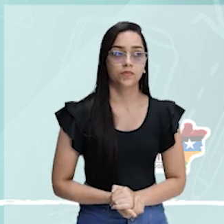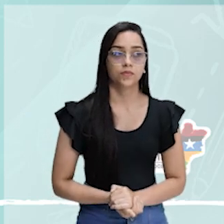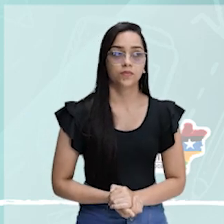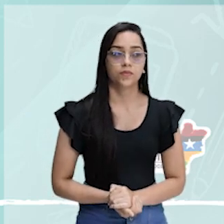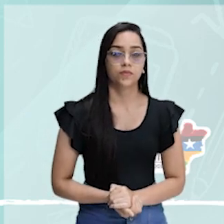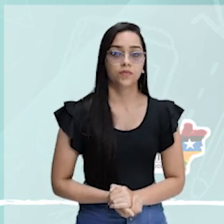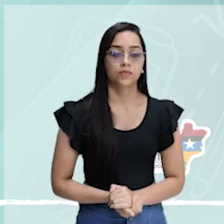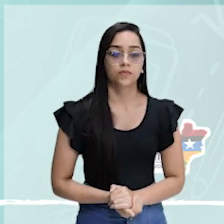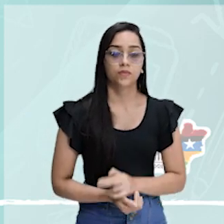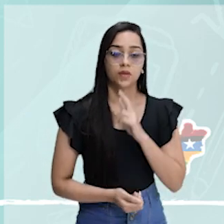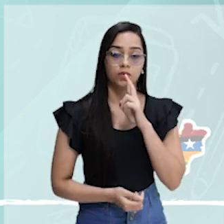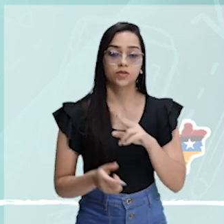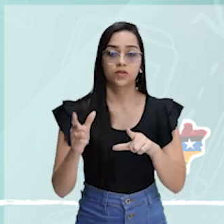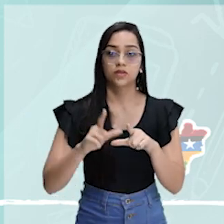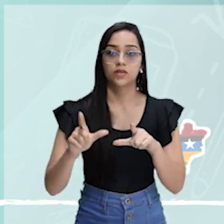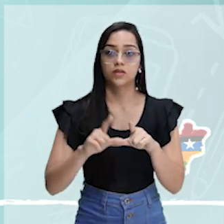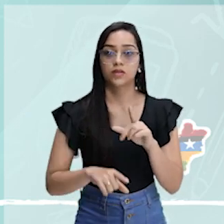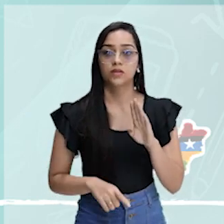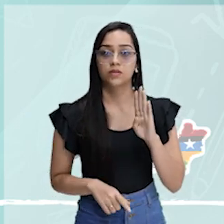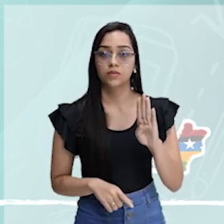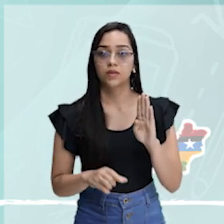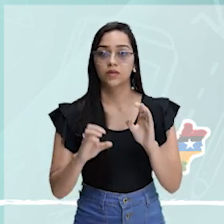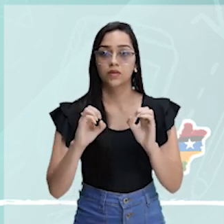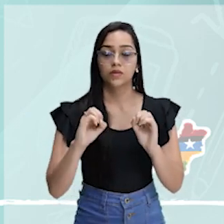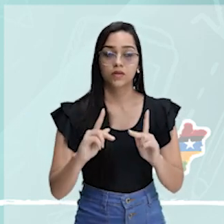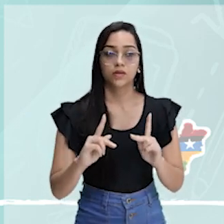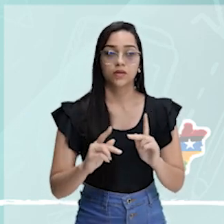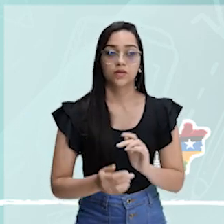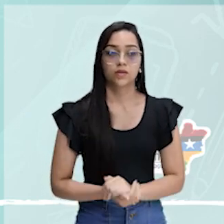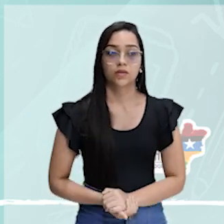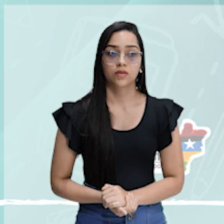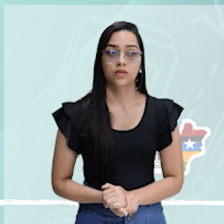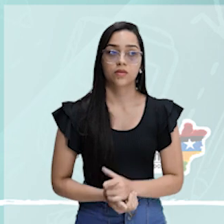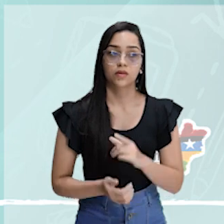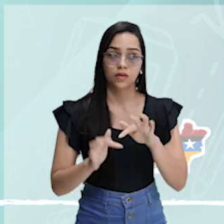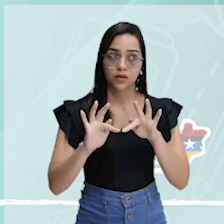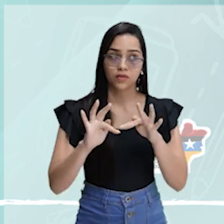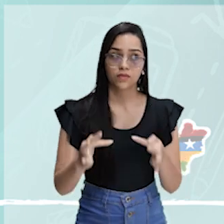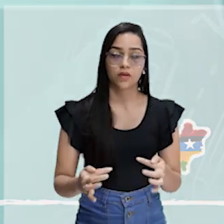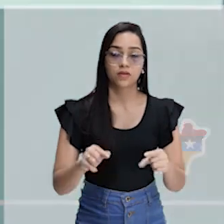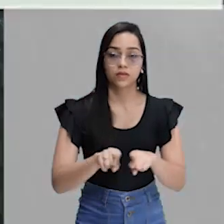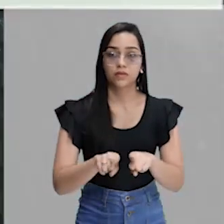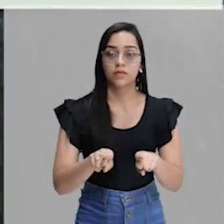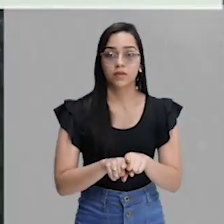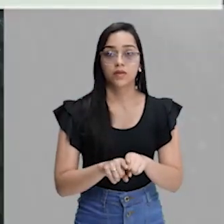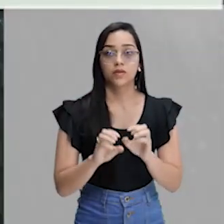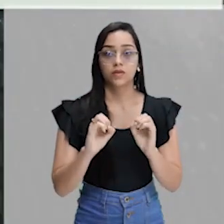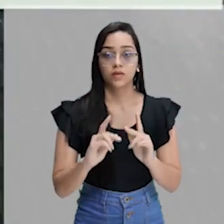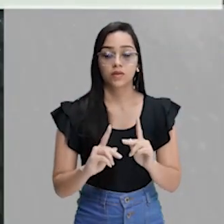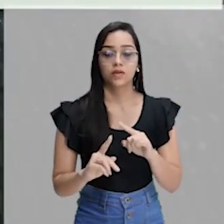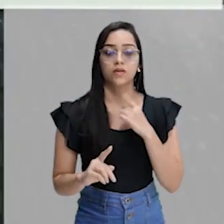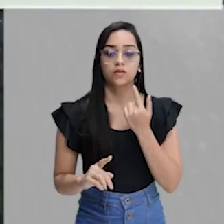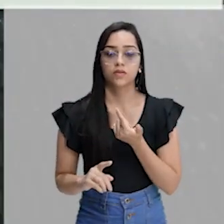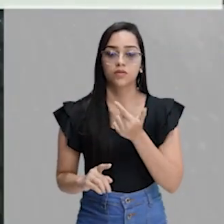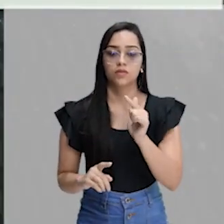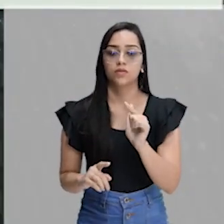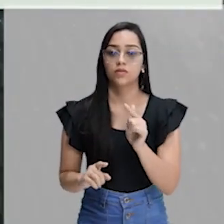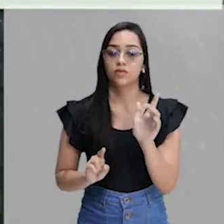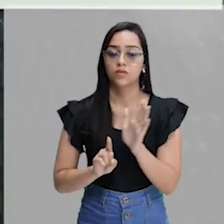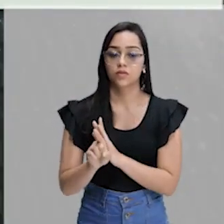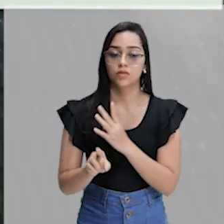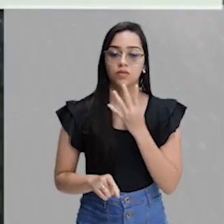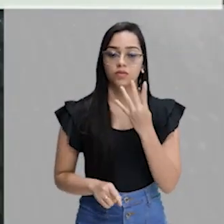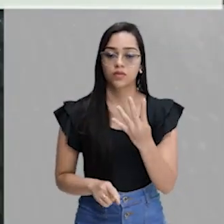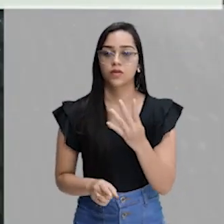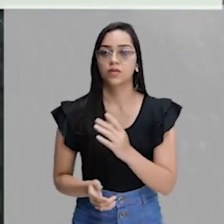Ok? Resposta a letra B. Tá ok? Então, questão fácil, uma questão simples, ok? Vamos logo para a questão